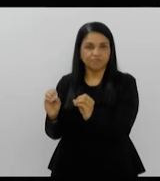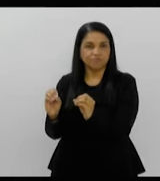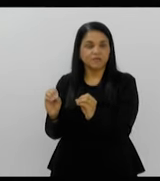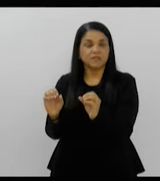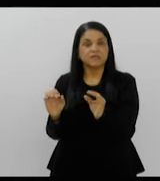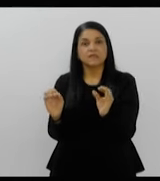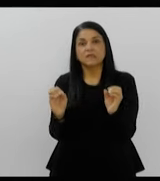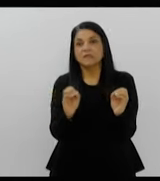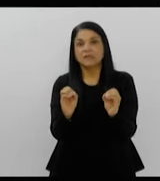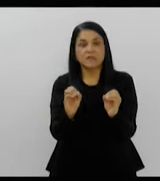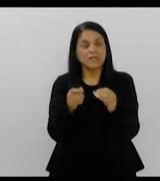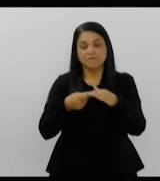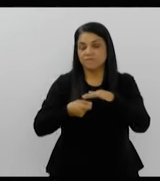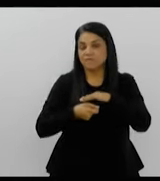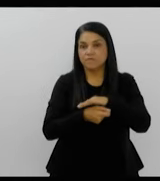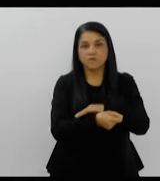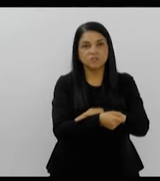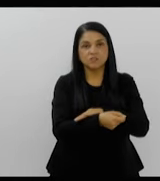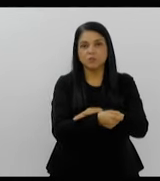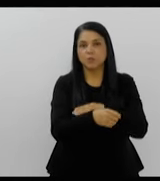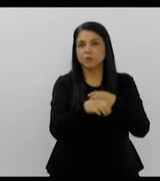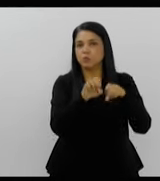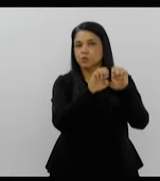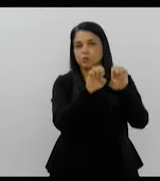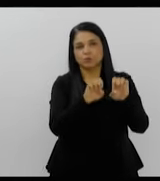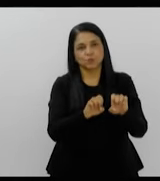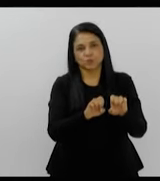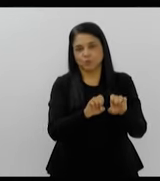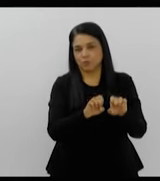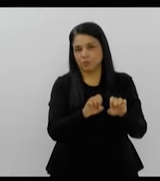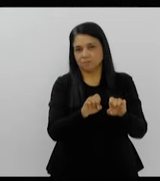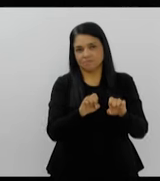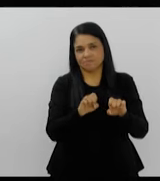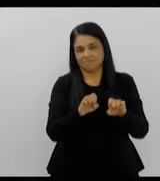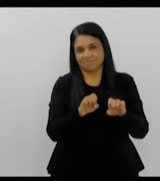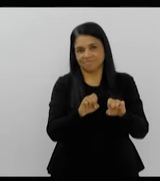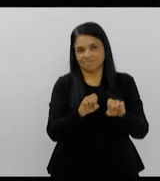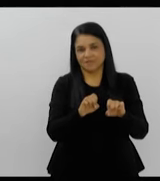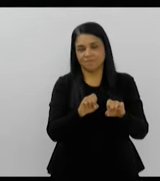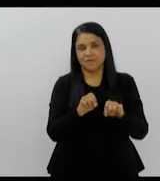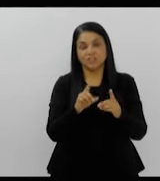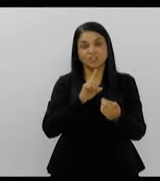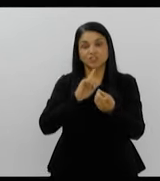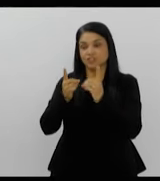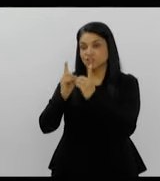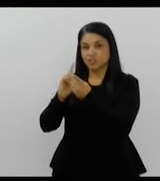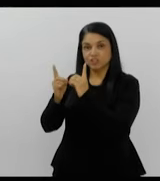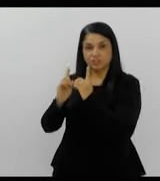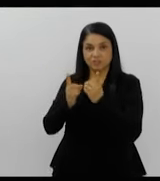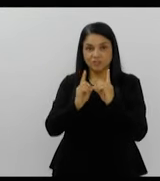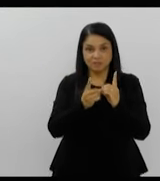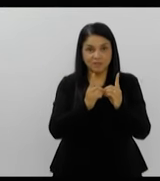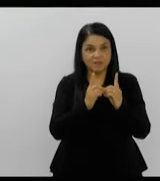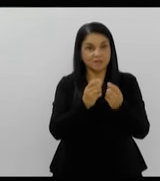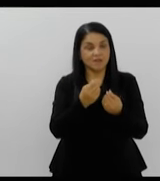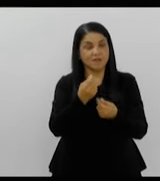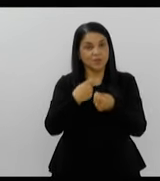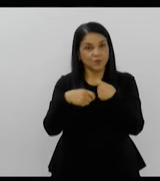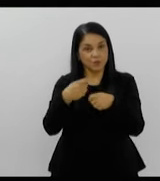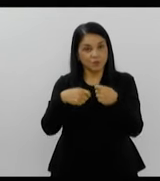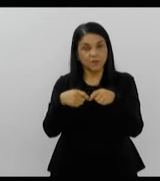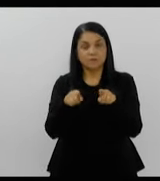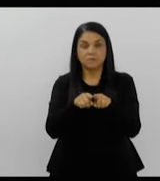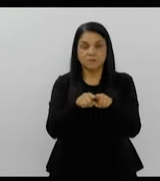trazer investimentos estruturantes que pudesse dinamizar não só a nossa economia,